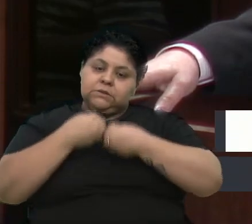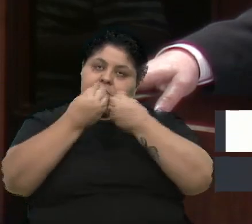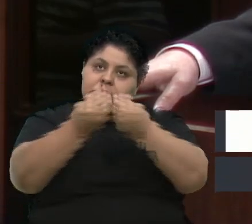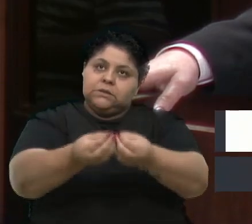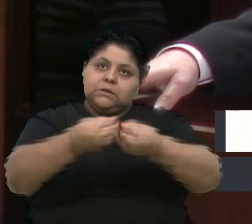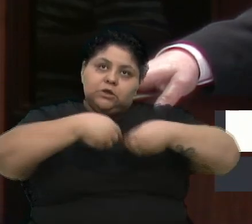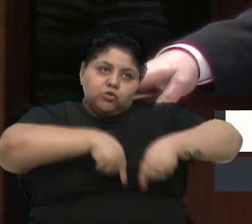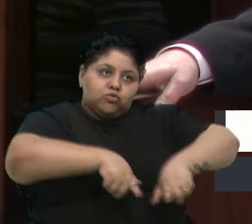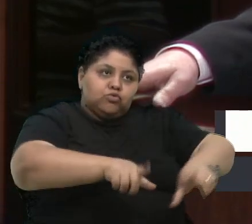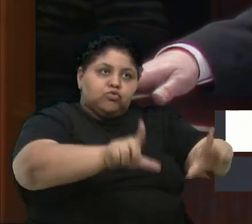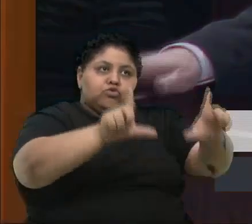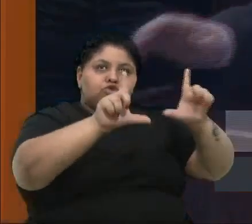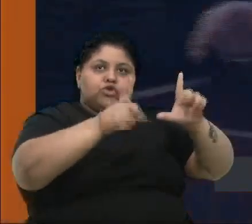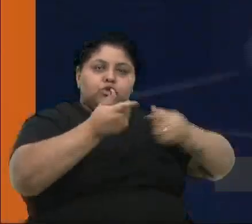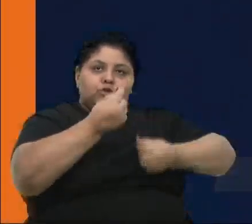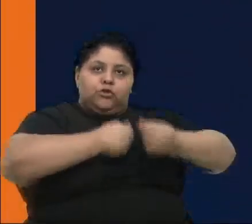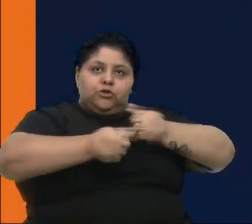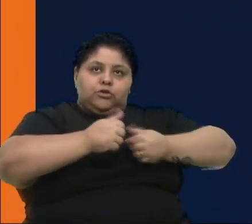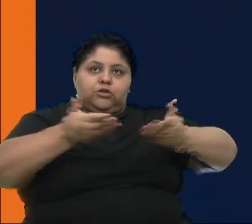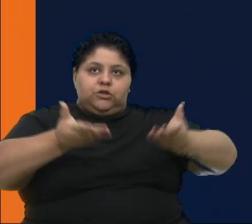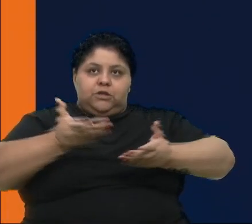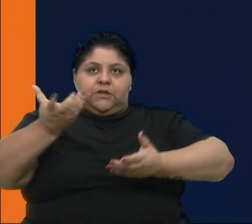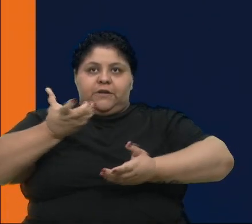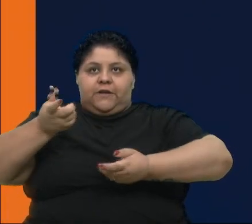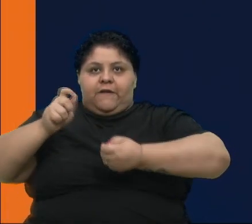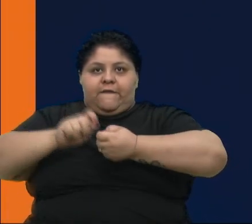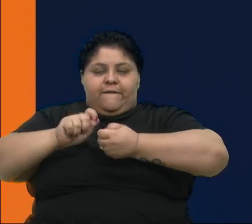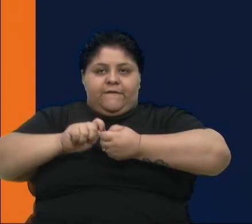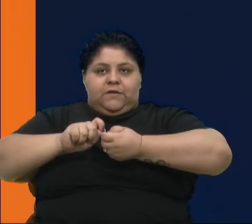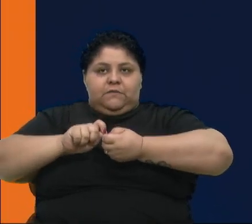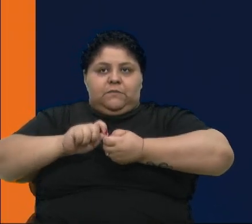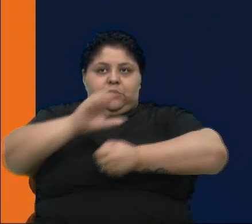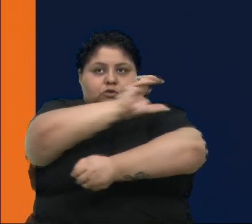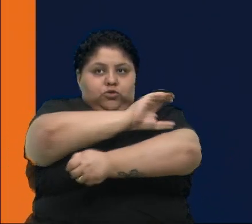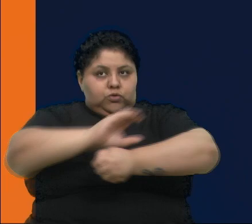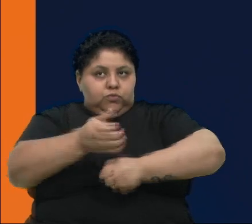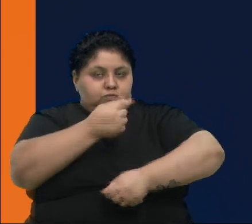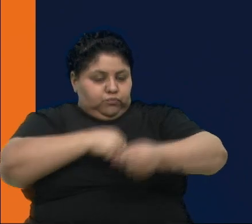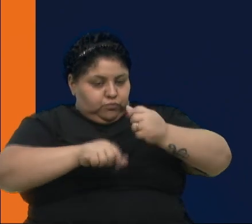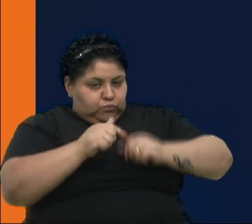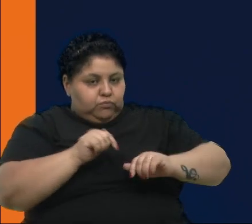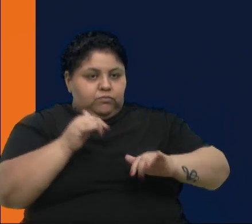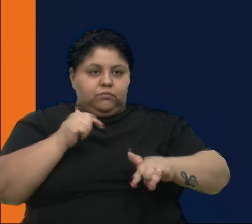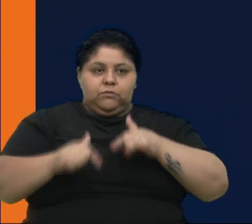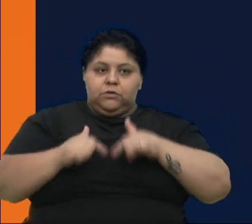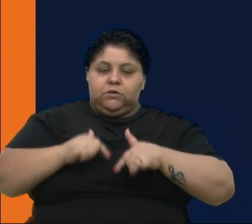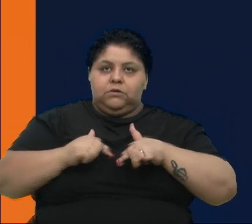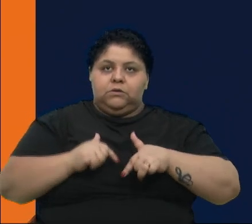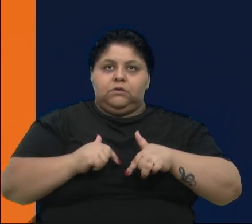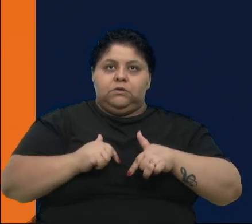de economia, já que ele disse que quer se inscrever num curso de economia, e trabalhar